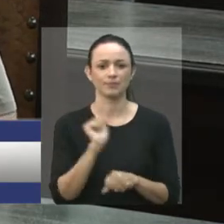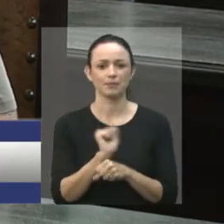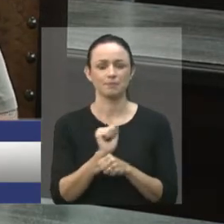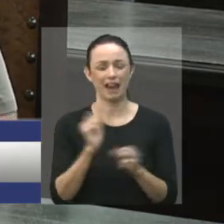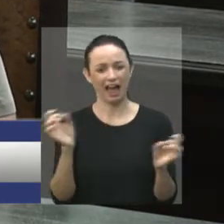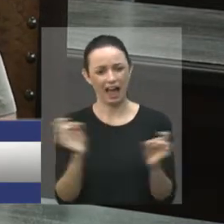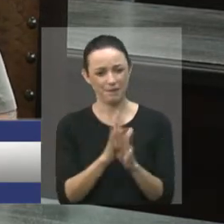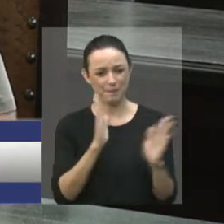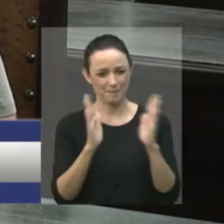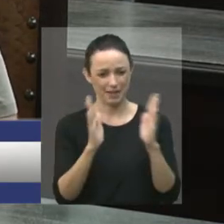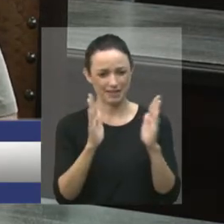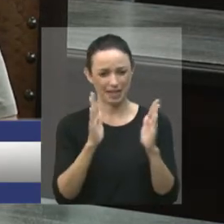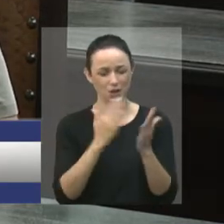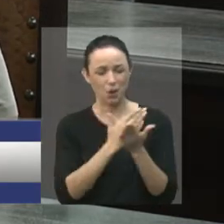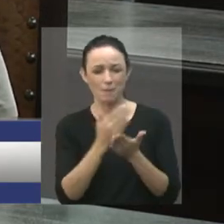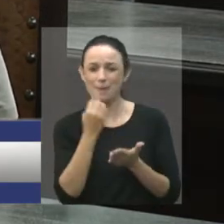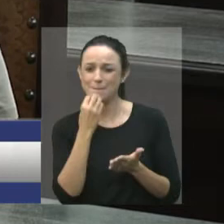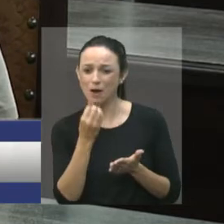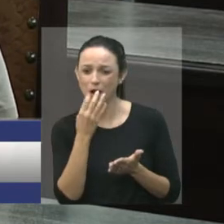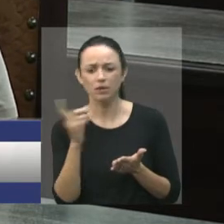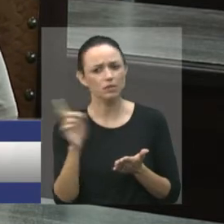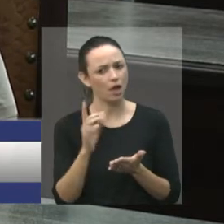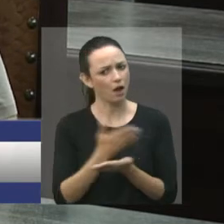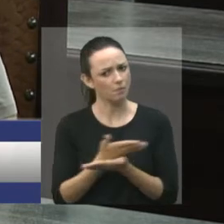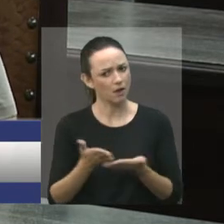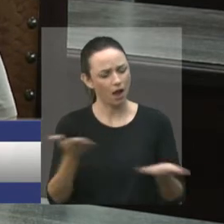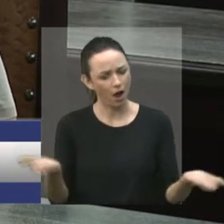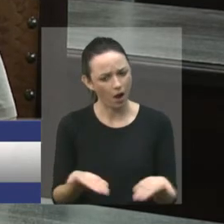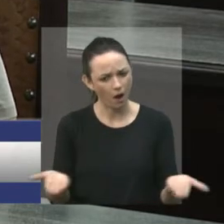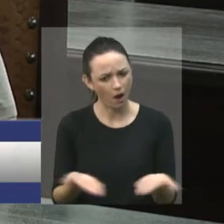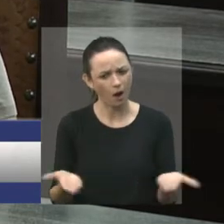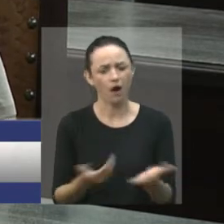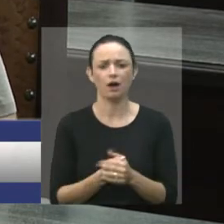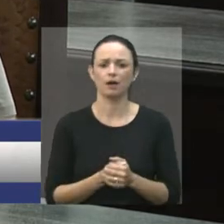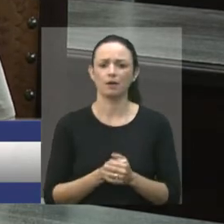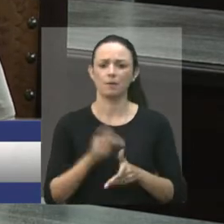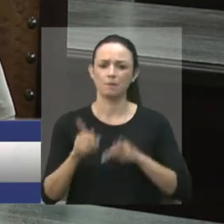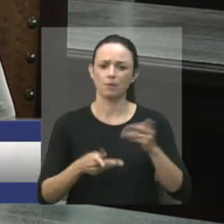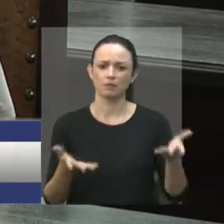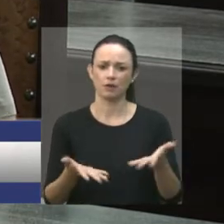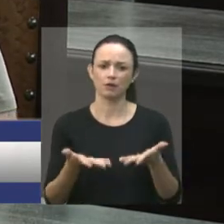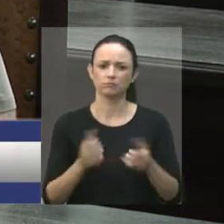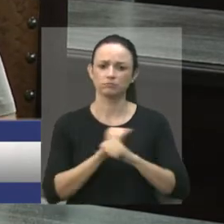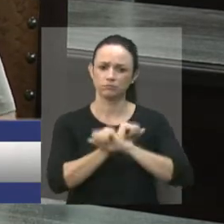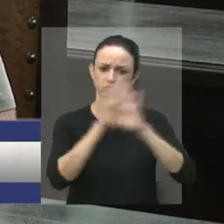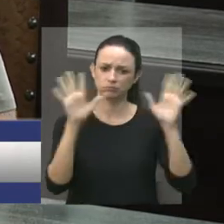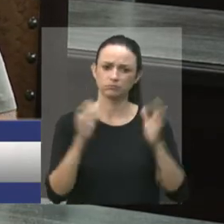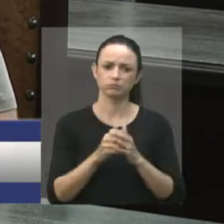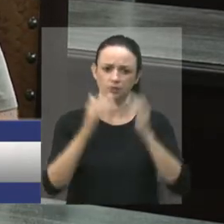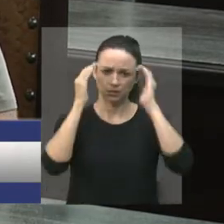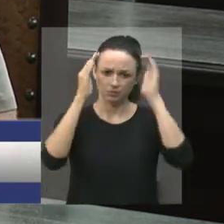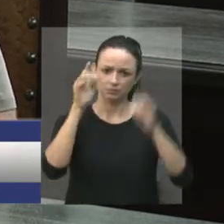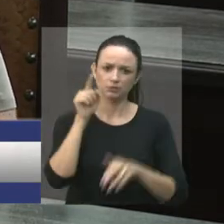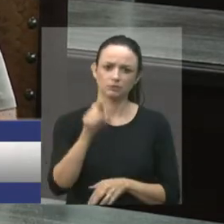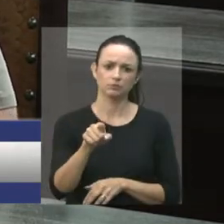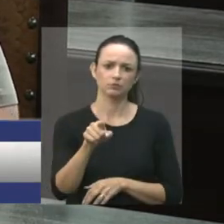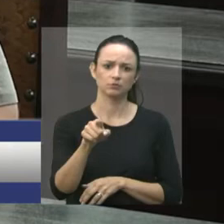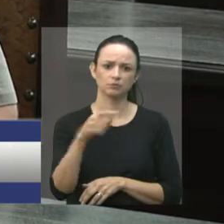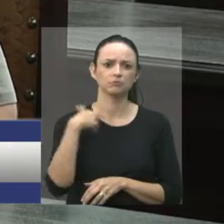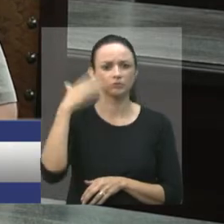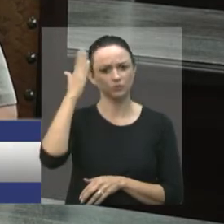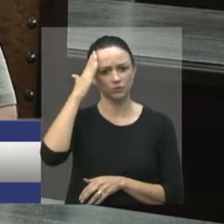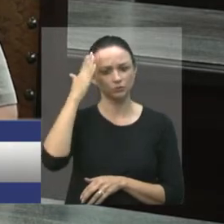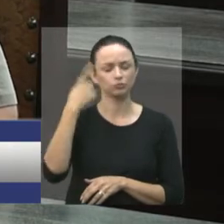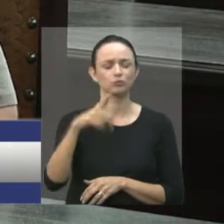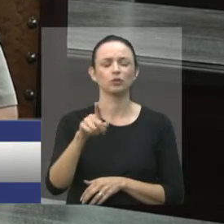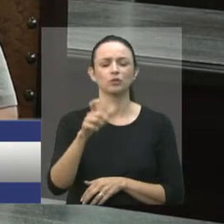para colher as melhorias. Não, tem que ser agora. O povo está precisando agora. É só isso que eu queria deixar claro. Respeito o senhor, sei da posição, sei